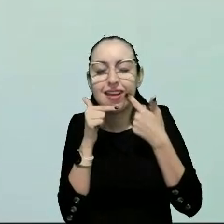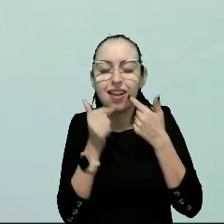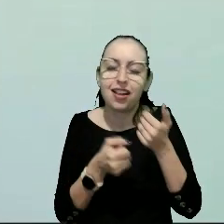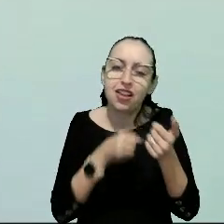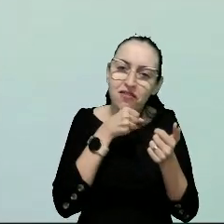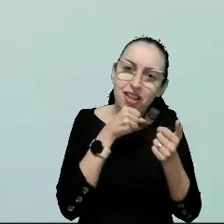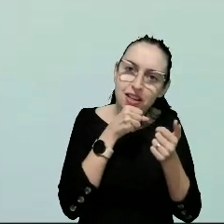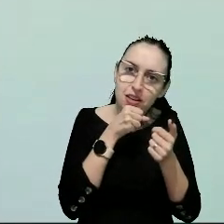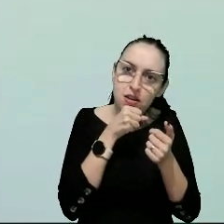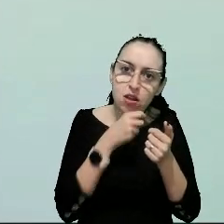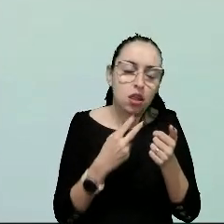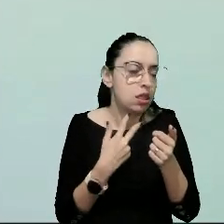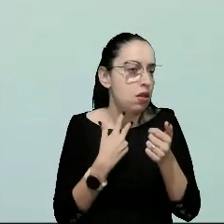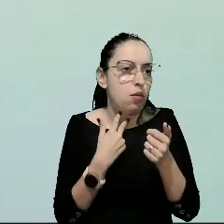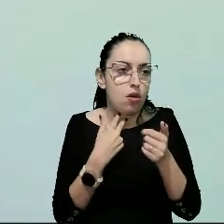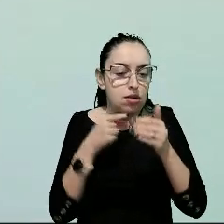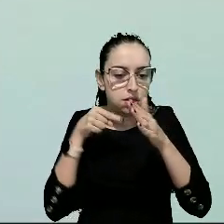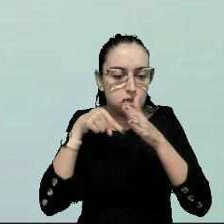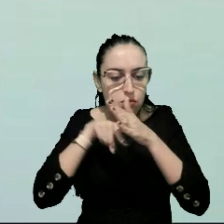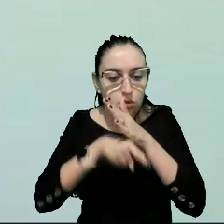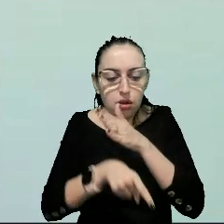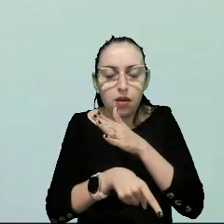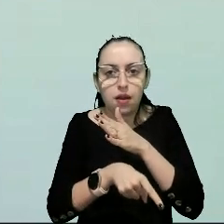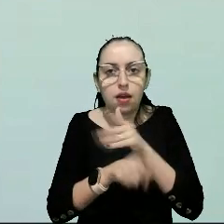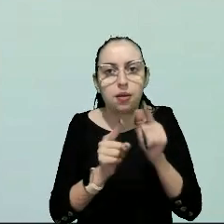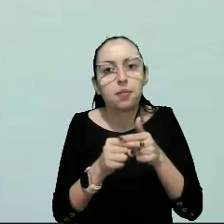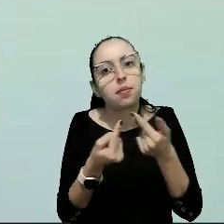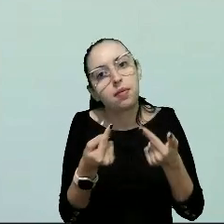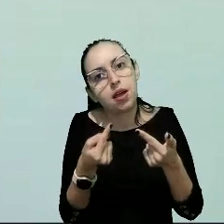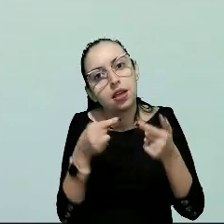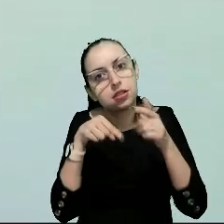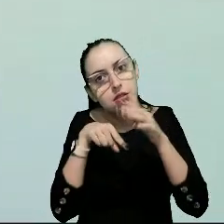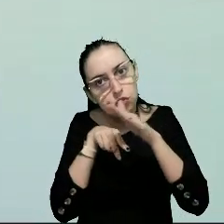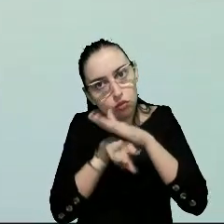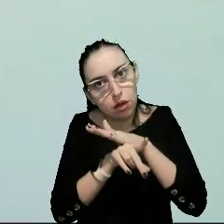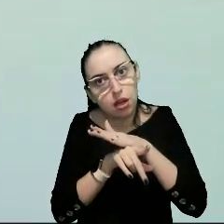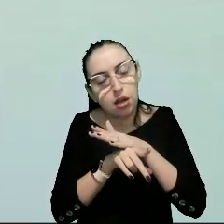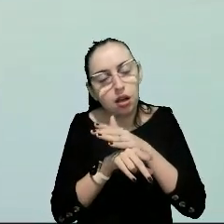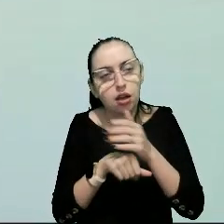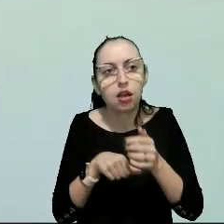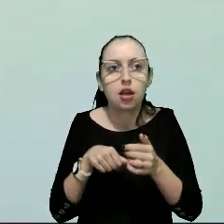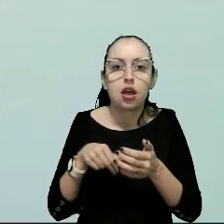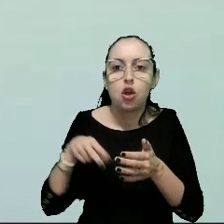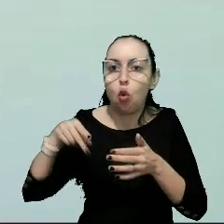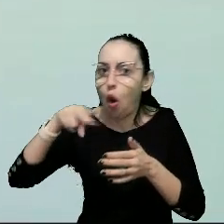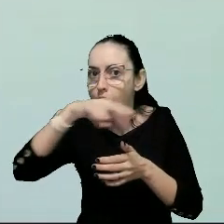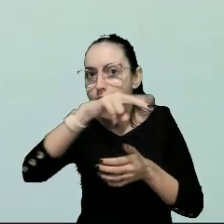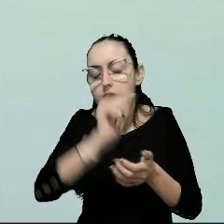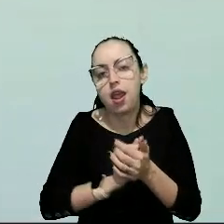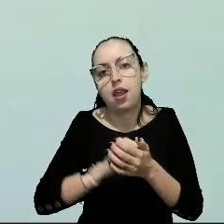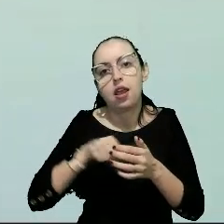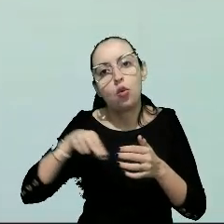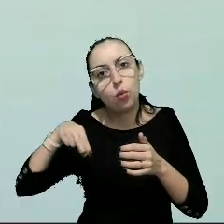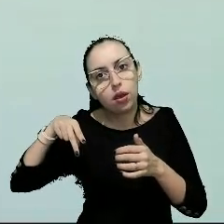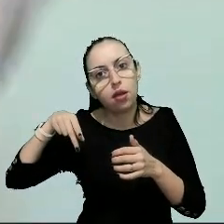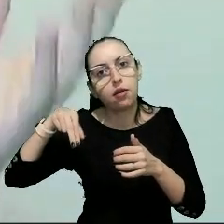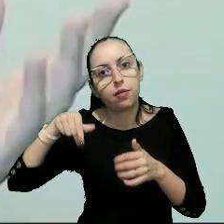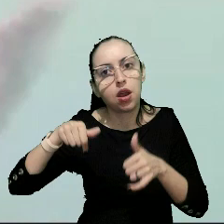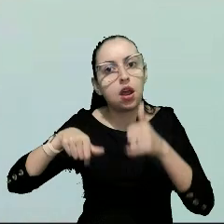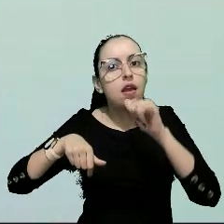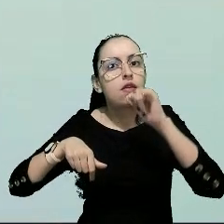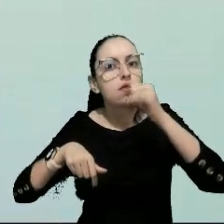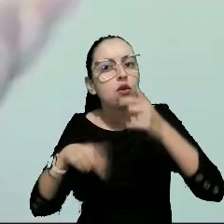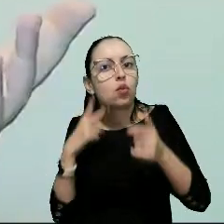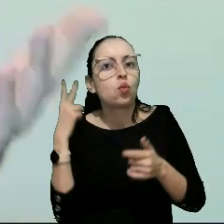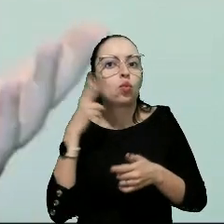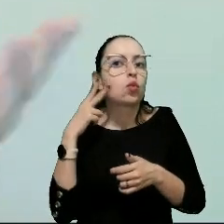minha velhice. Eu não posso mais mergulhar como eu mergulhava, eu mergulho um pouquinho, eu não posso mais correr, eu caminho. Eu não posso mais